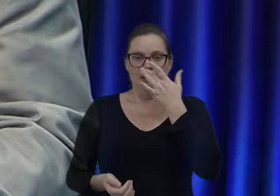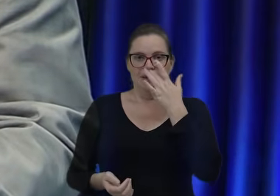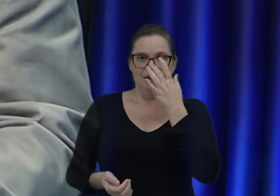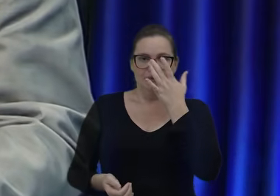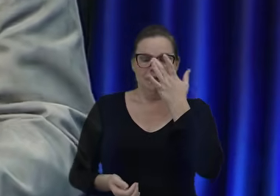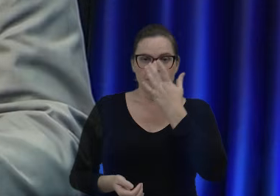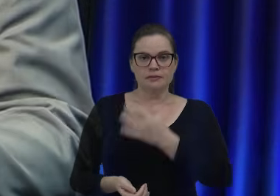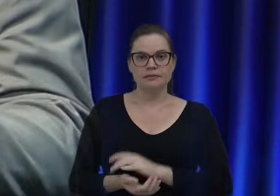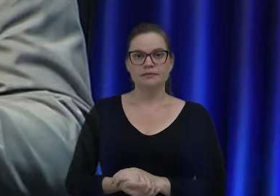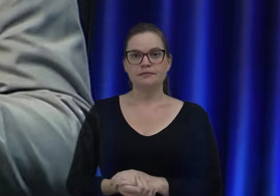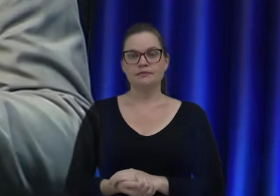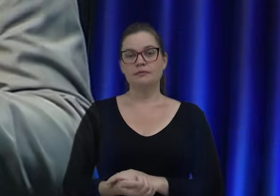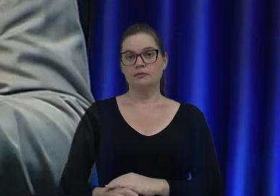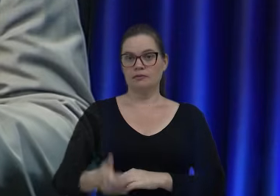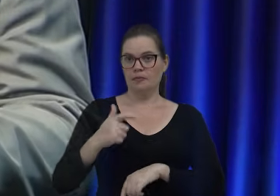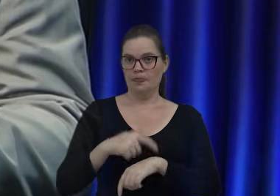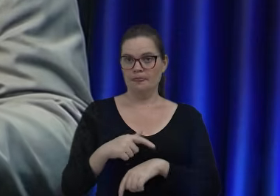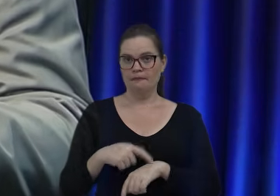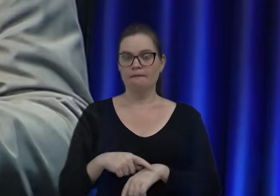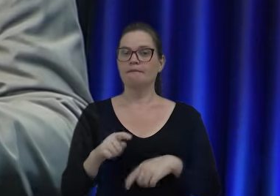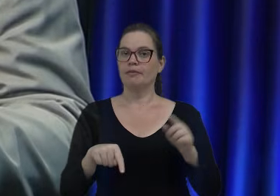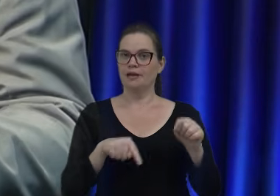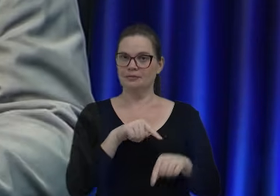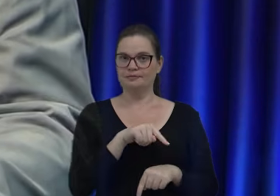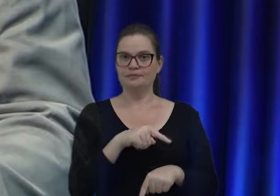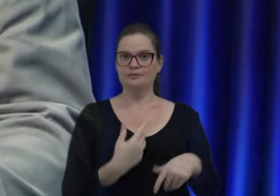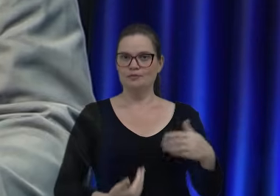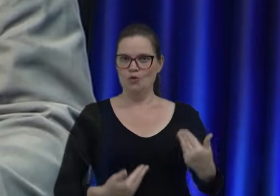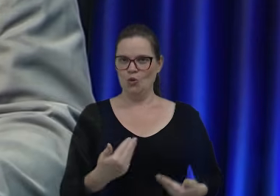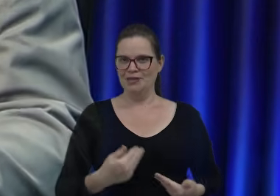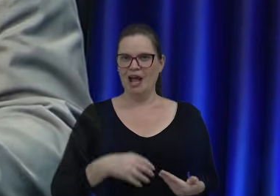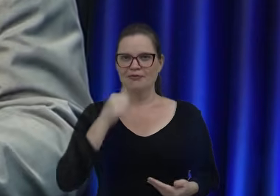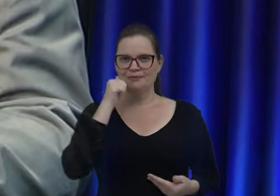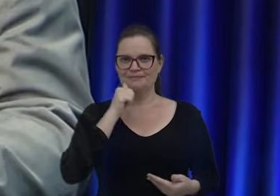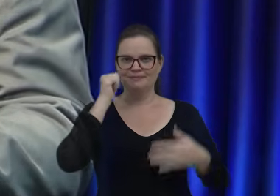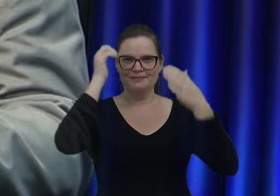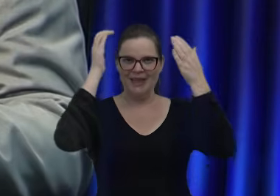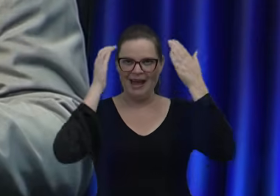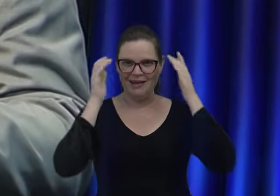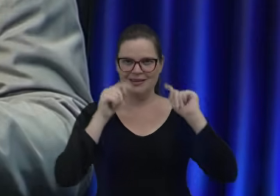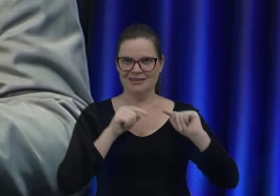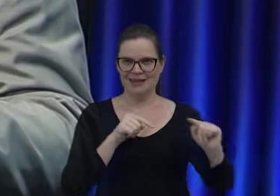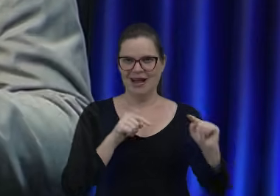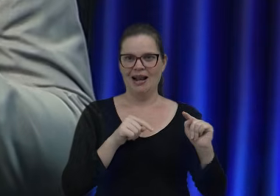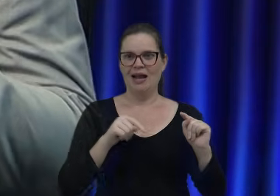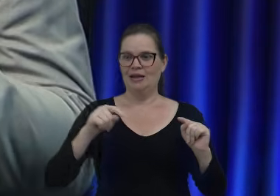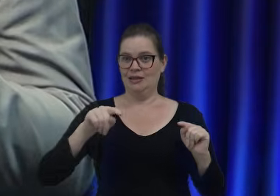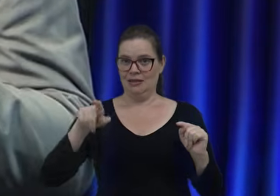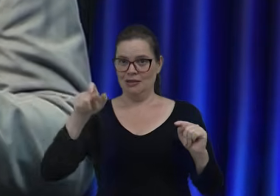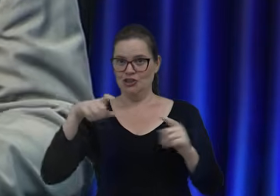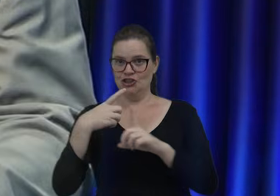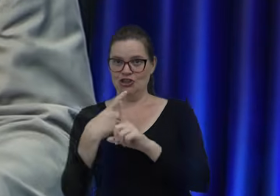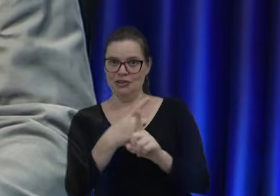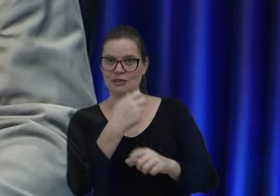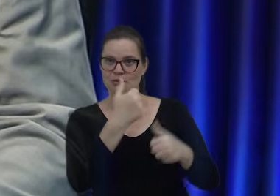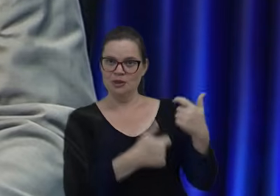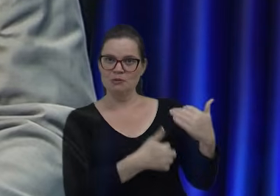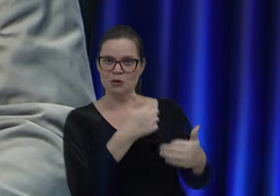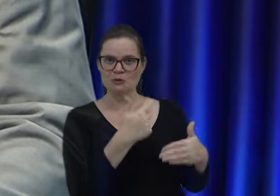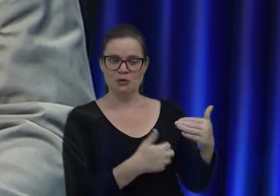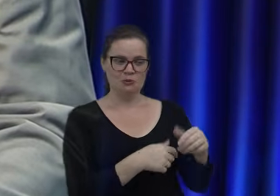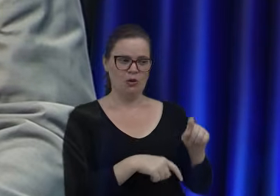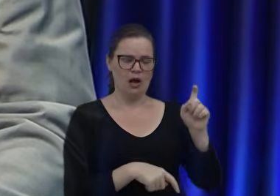Quando o eunuco recebeu a palavra de Filipe acerca de Jesus, ele creu no seu